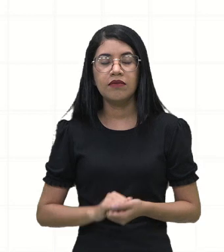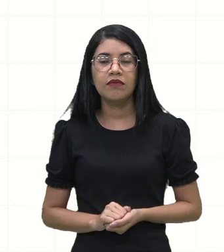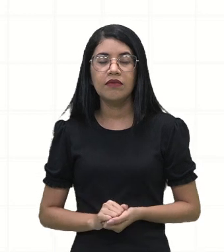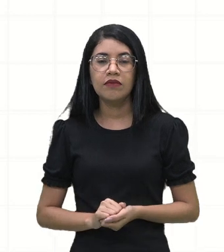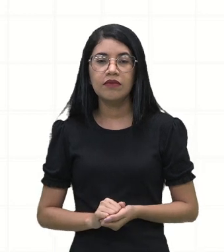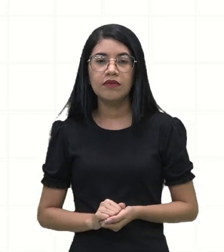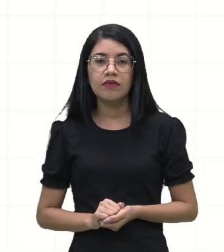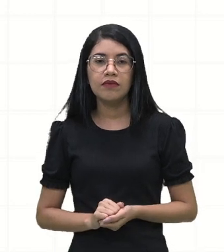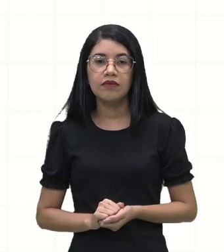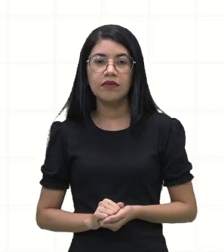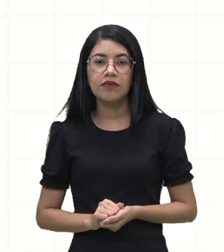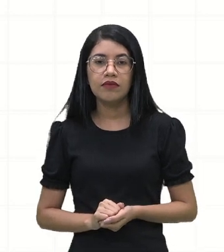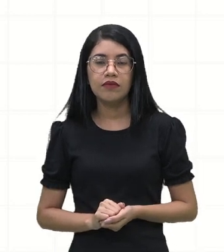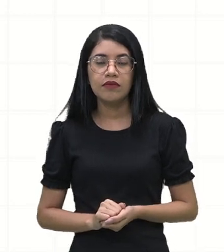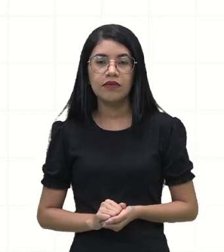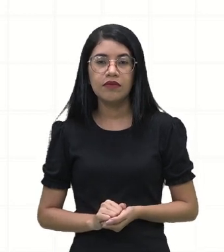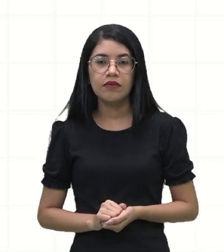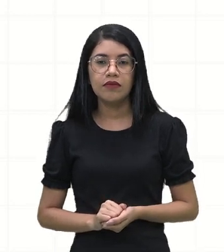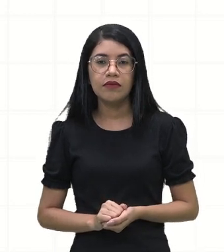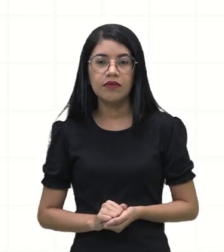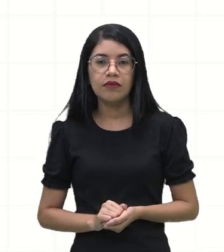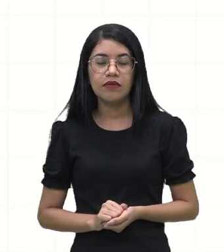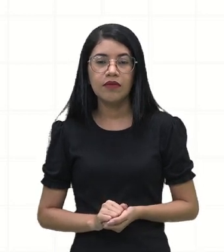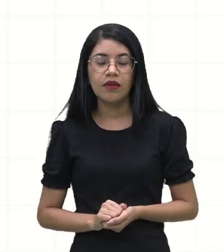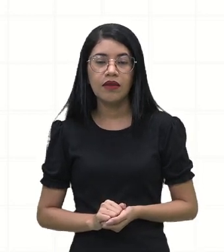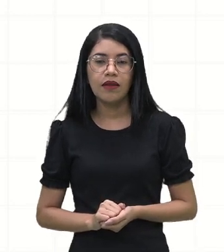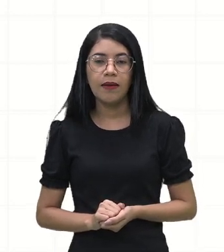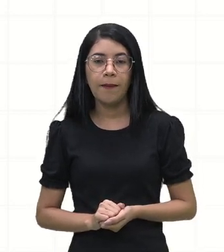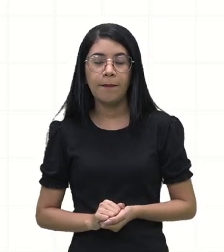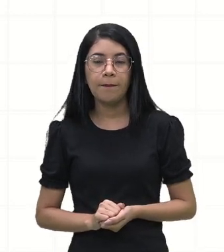centímetros. 180, então, um